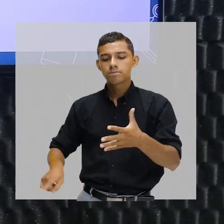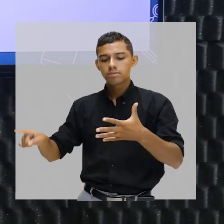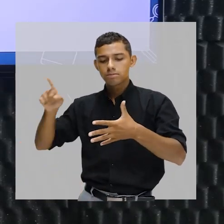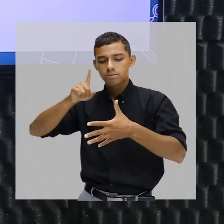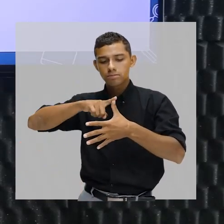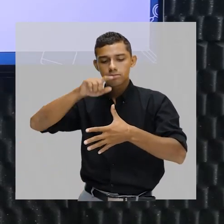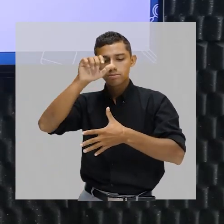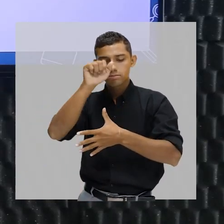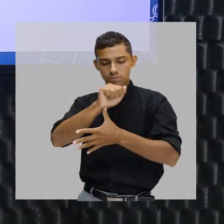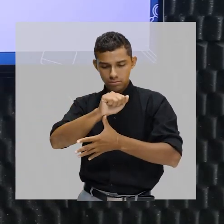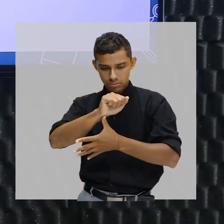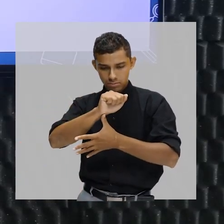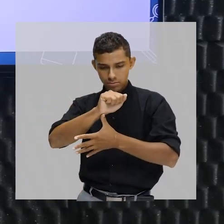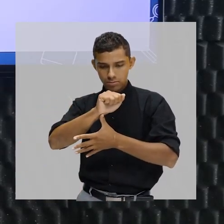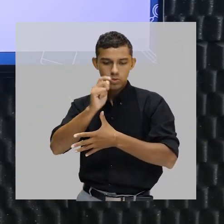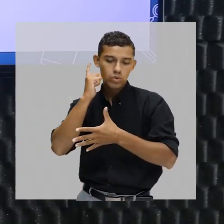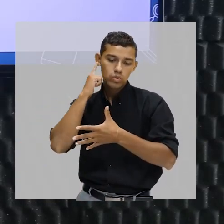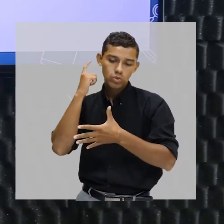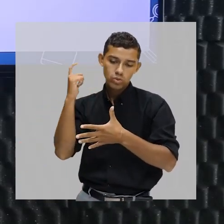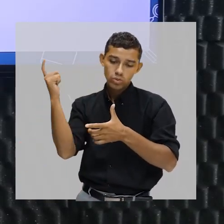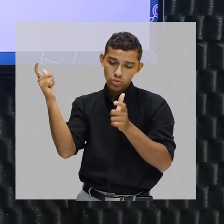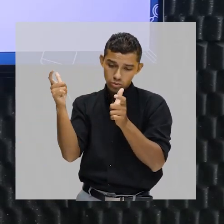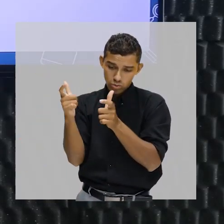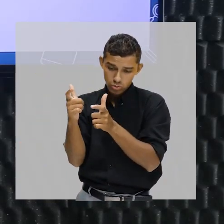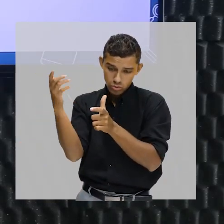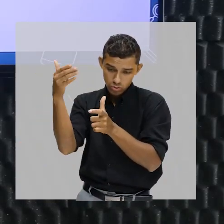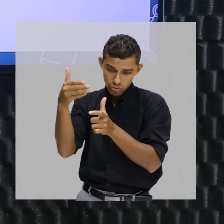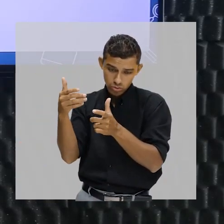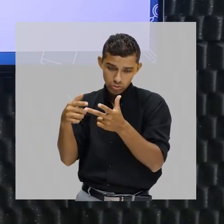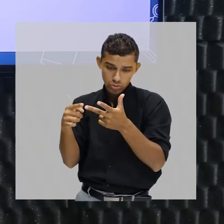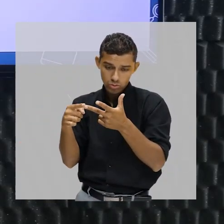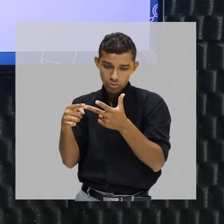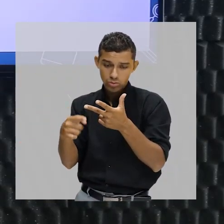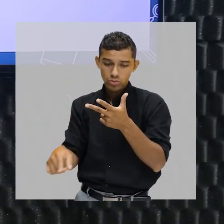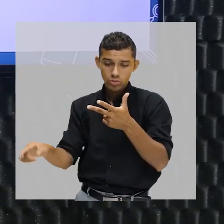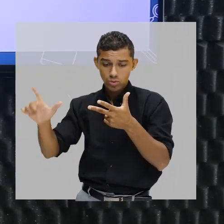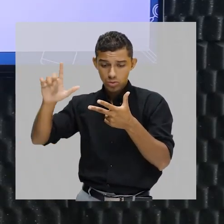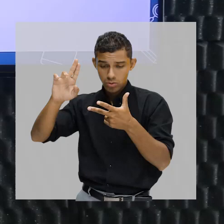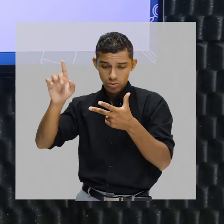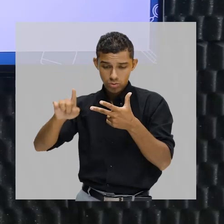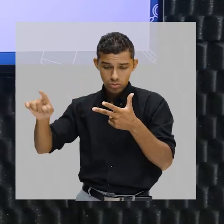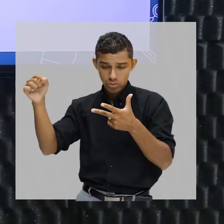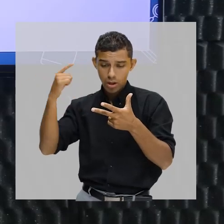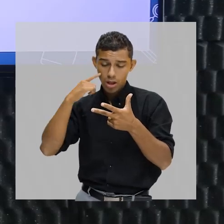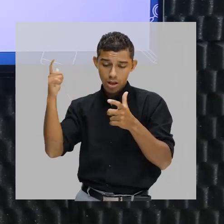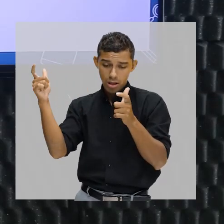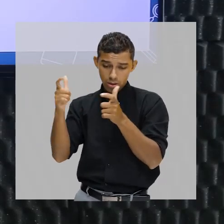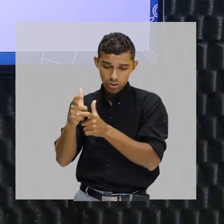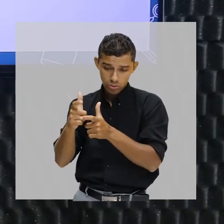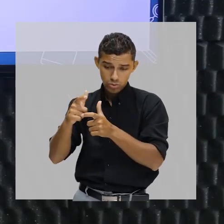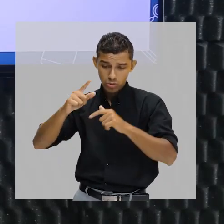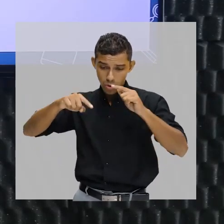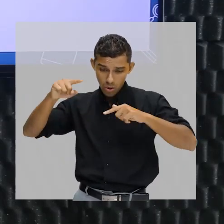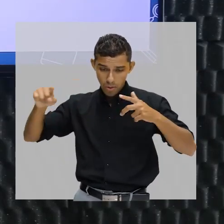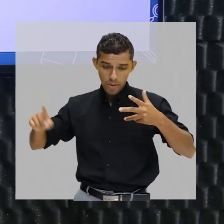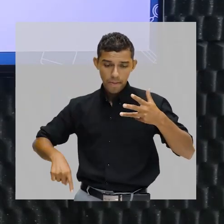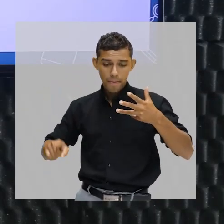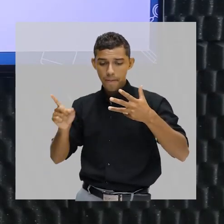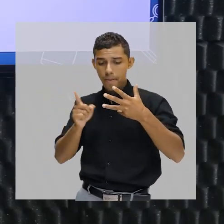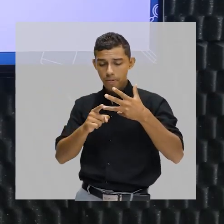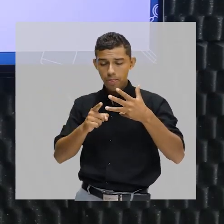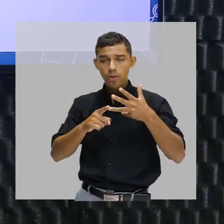som, mas de menor frequência, letra B, da luz, mas de menor frequência, letra C, o som de